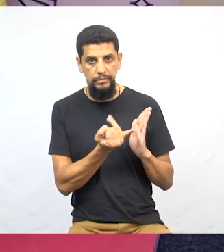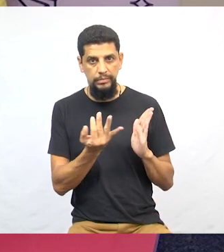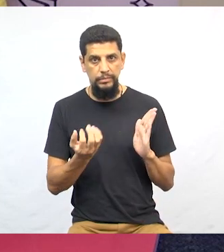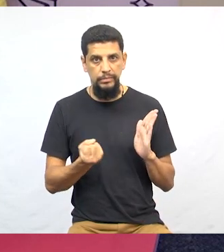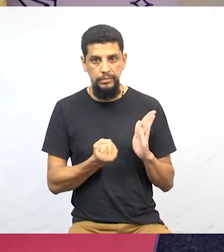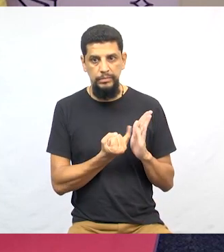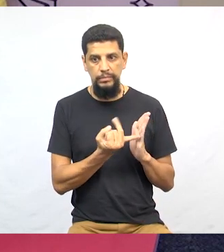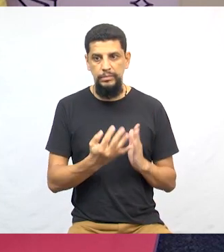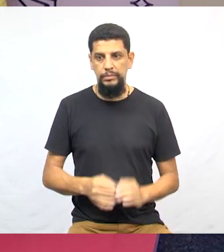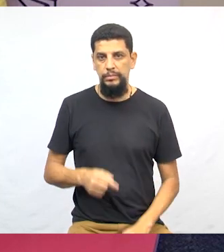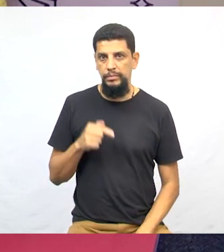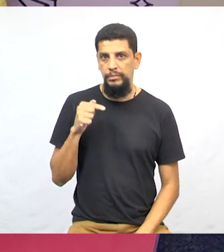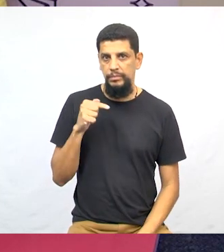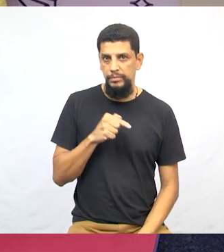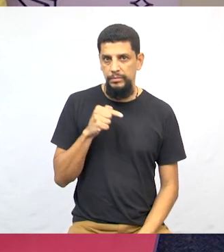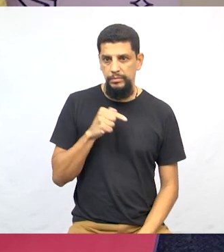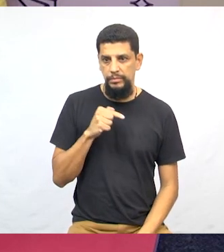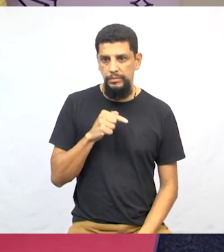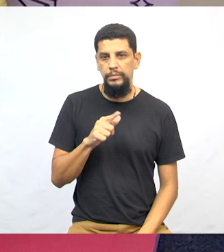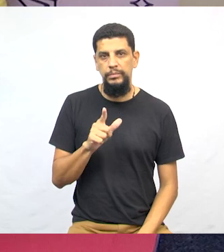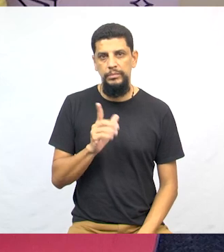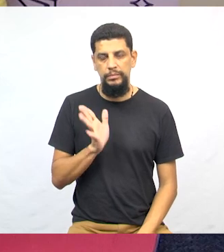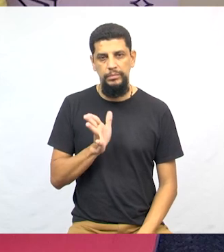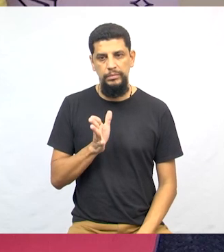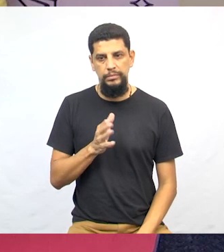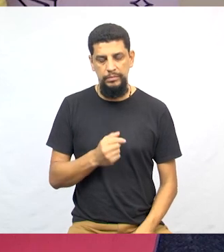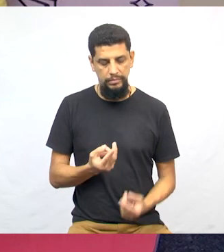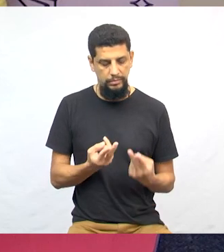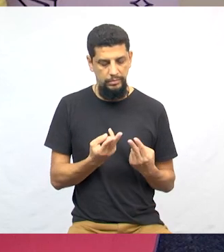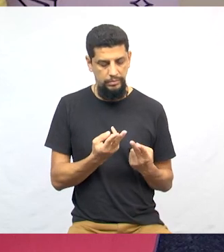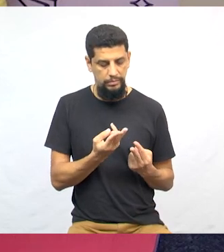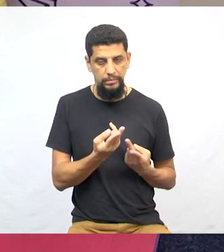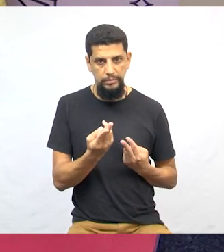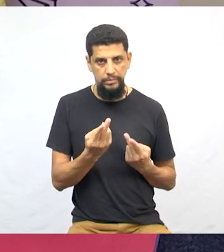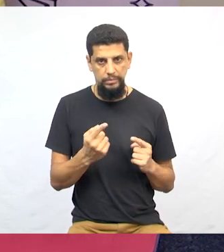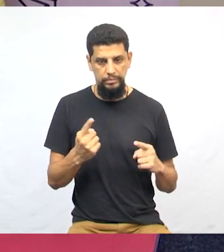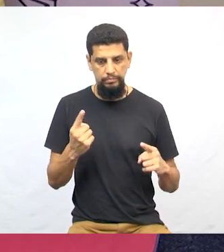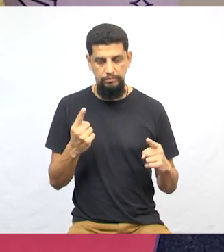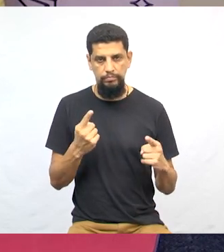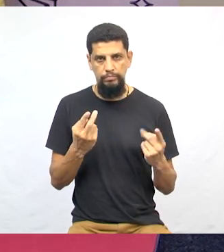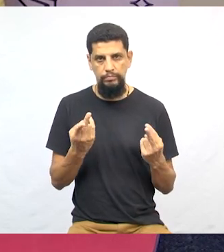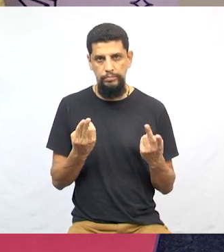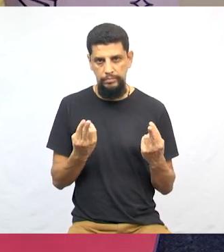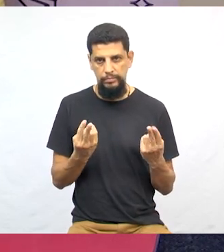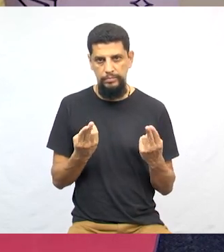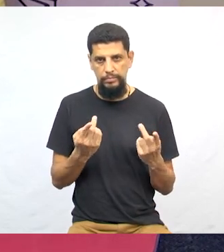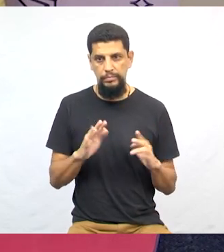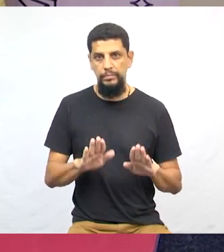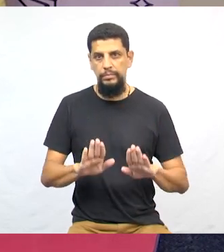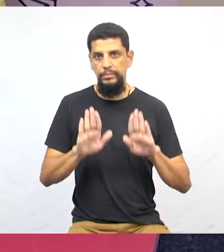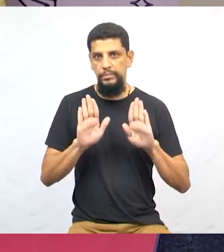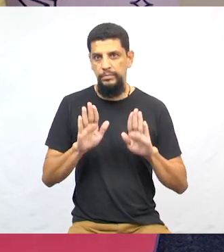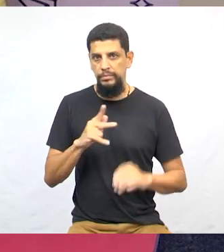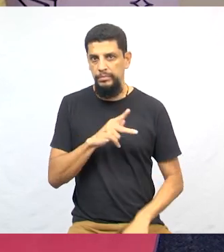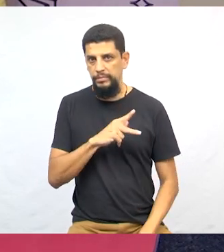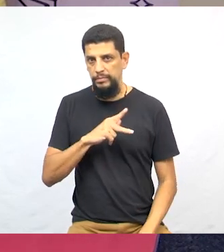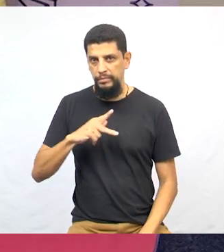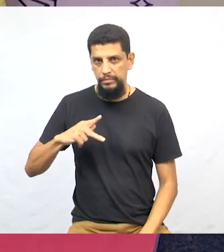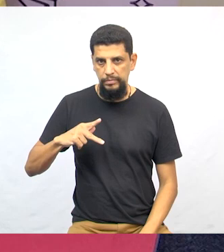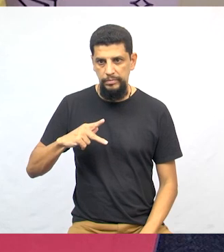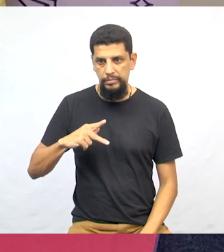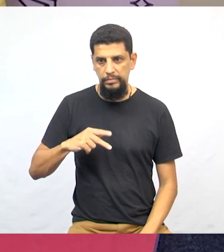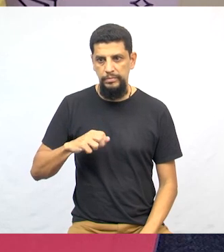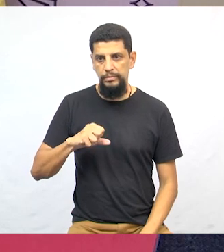quantidade. Aqui, ó, até aqui a gente estava igual. Empatado. Mas aí a professora